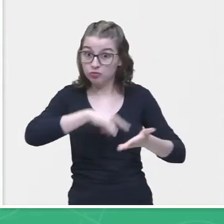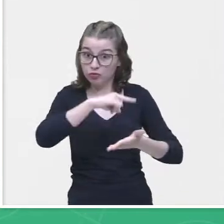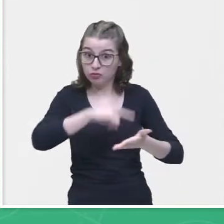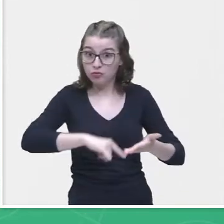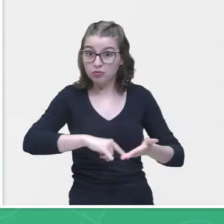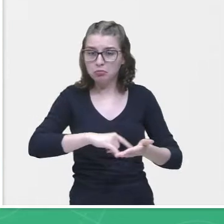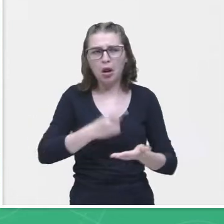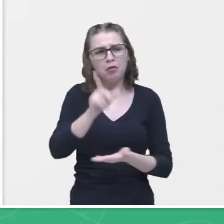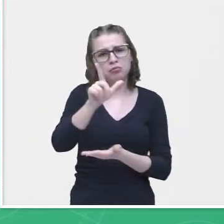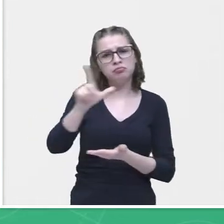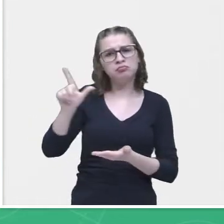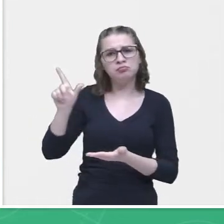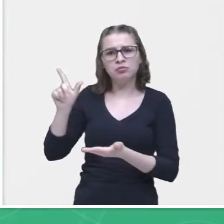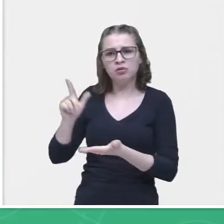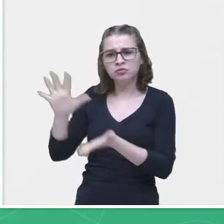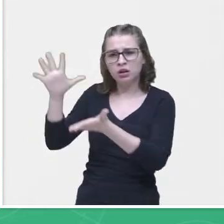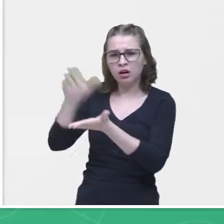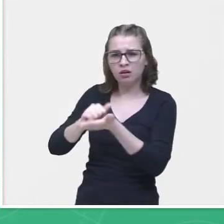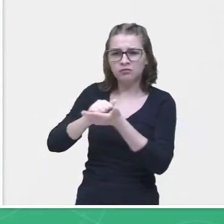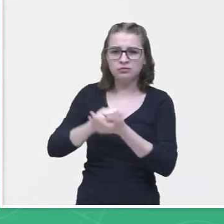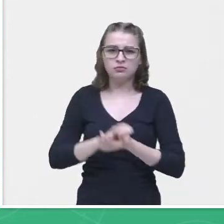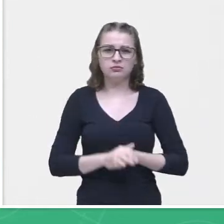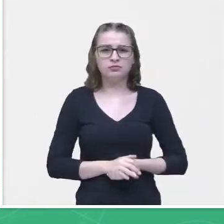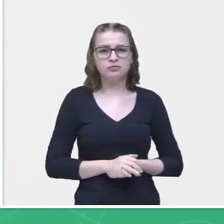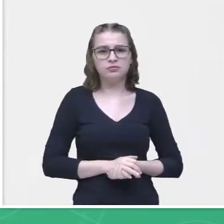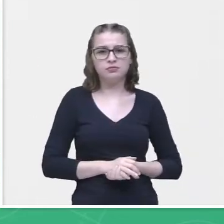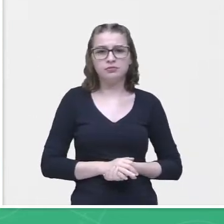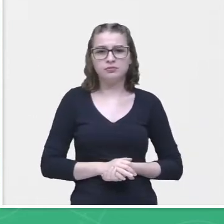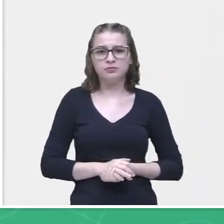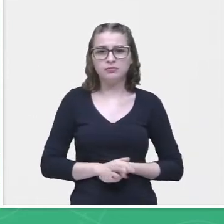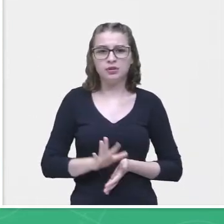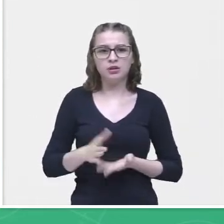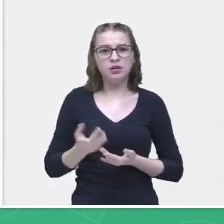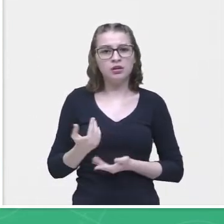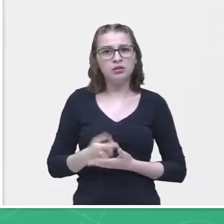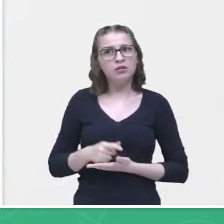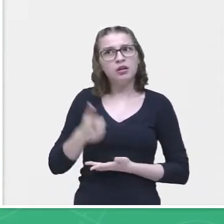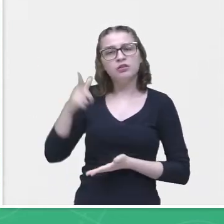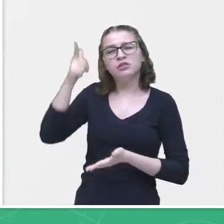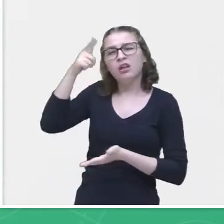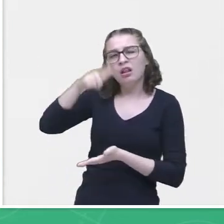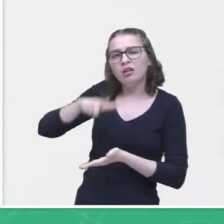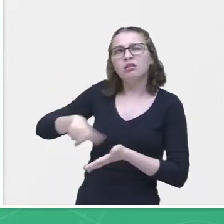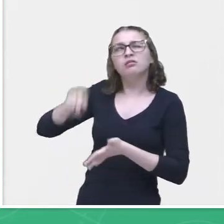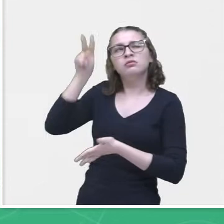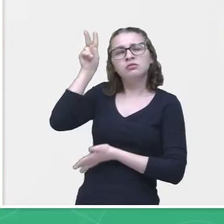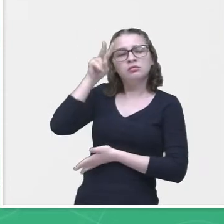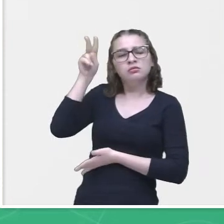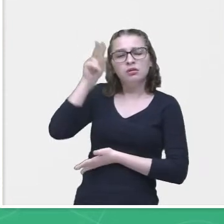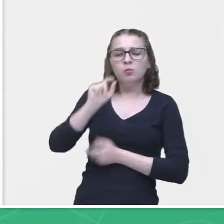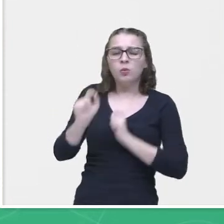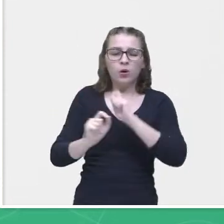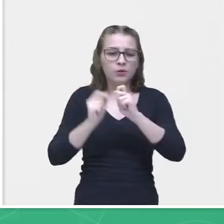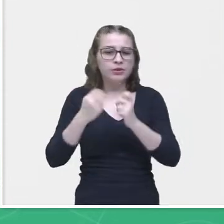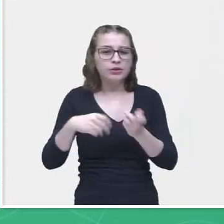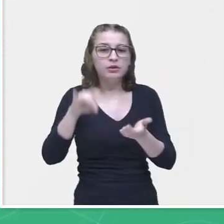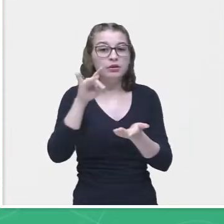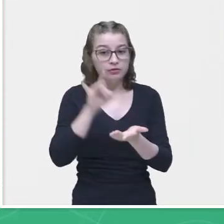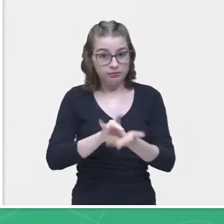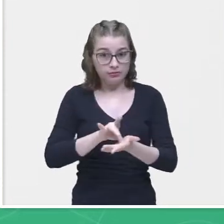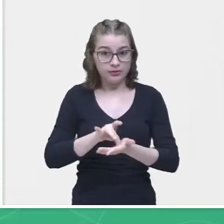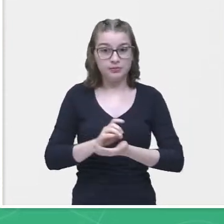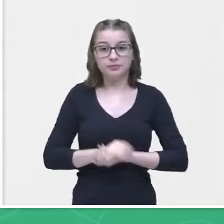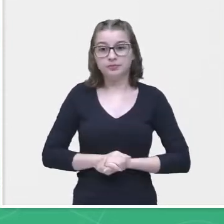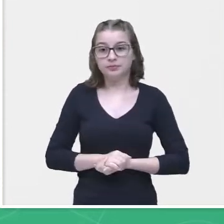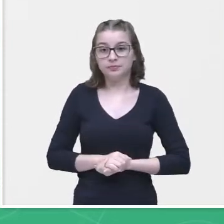outras formas de registro. Então, nós estamos aí retomando o que significa fato, não é?